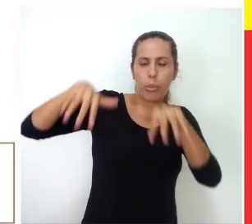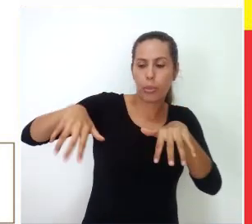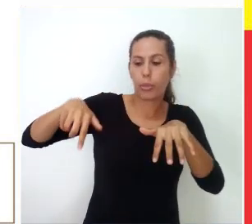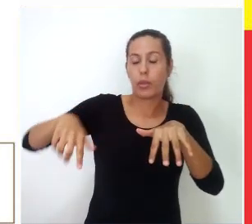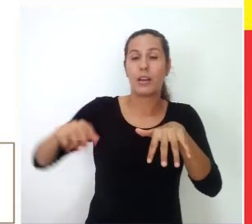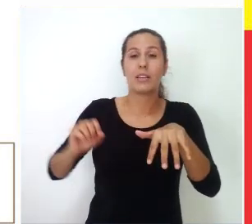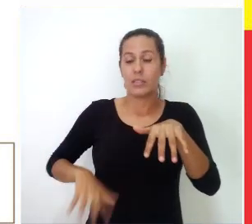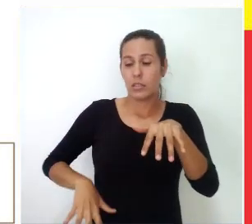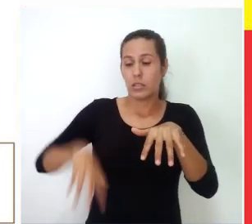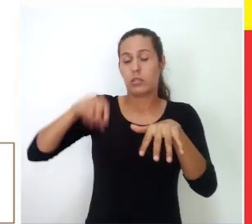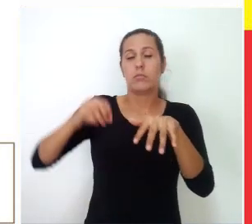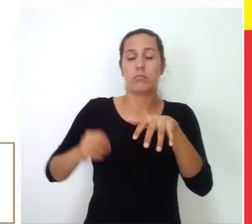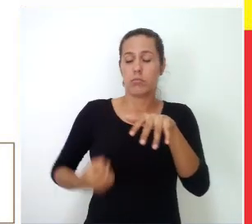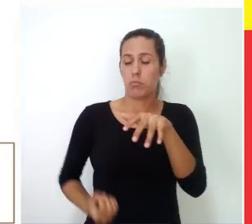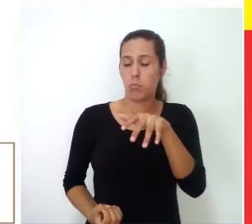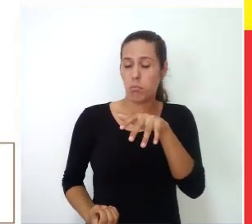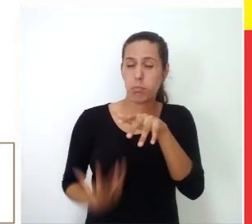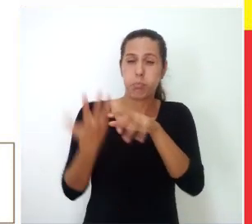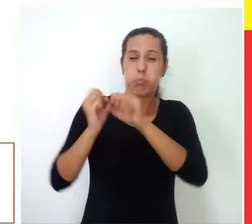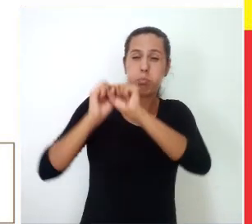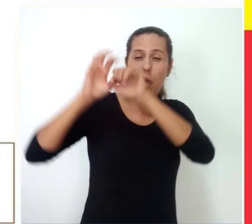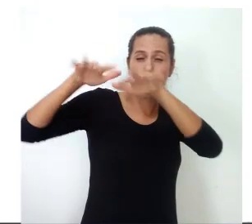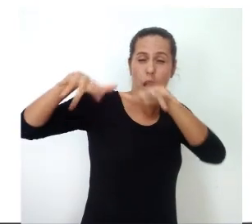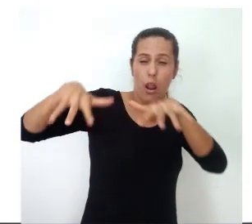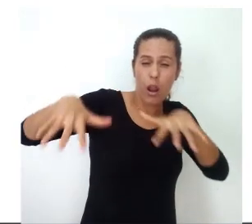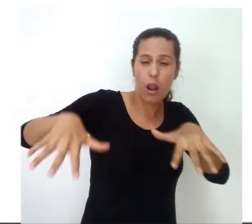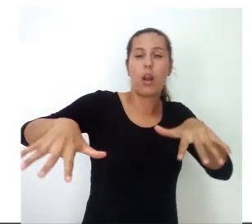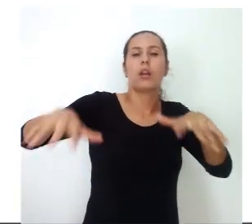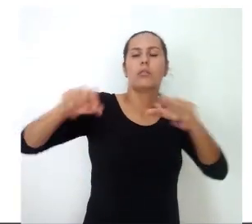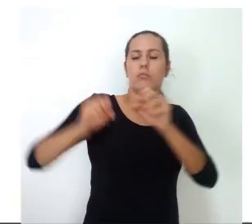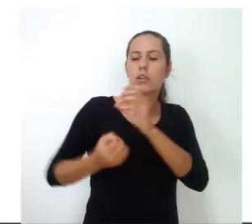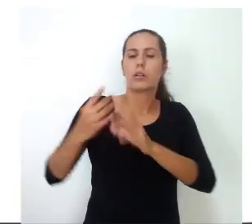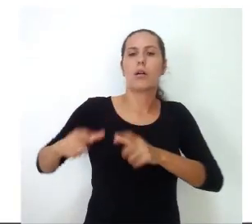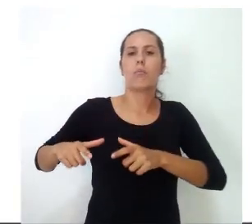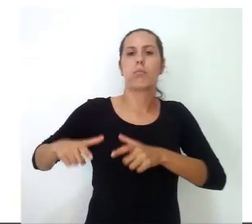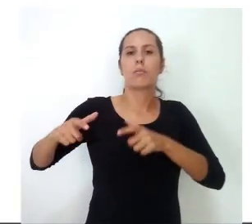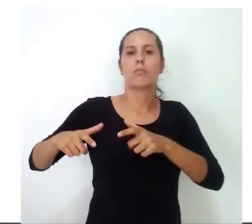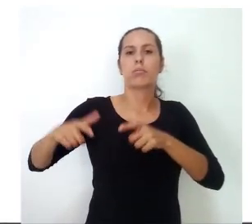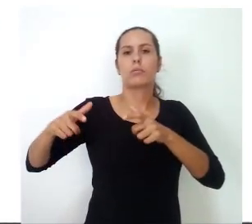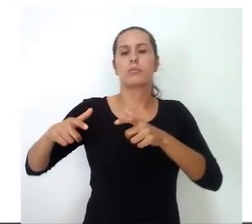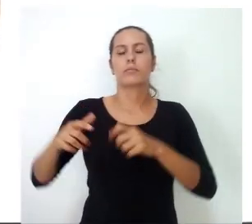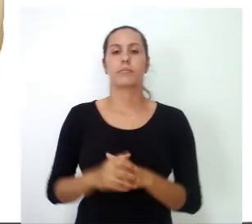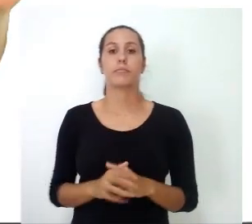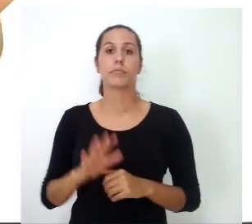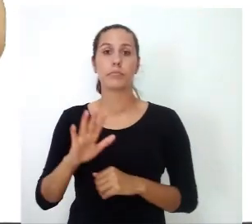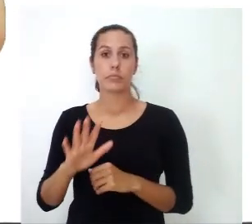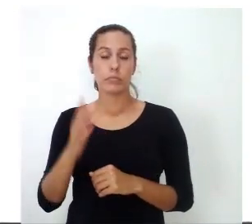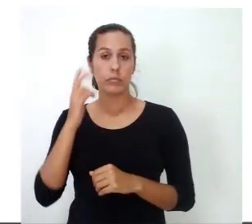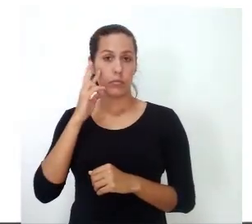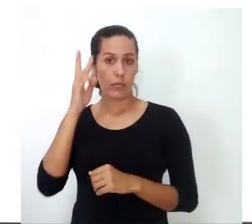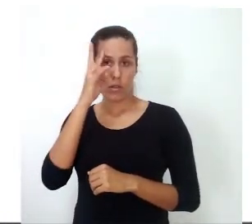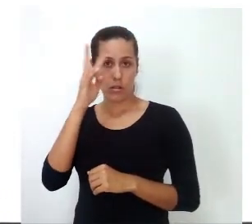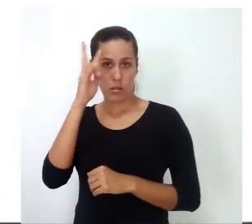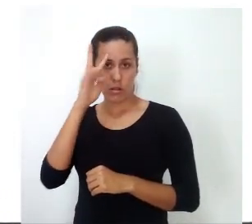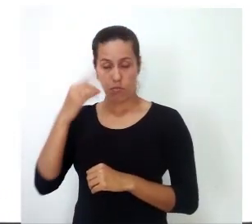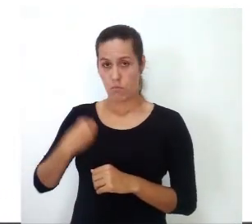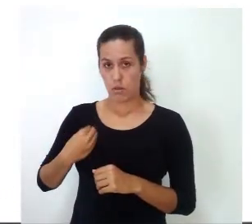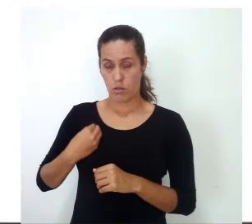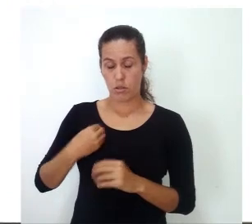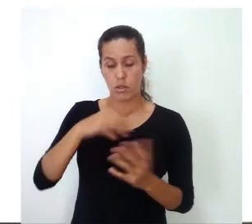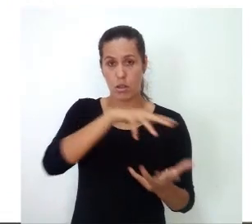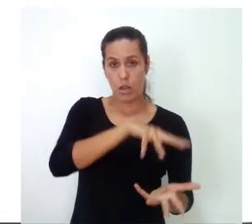cada vez maiores. Ok? Então, lembra, eu tenho